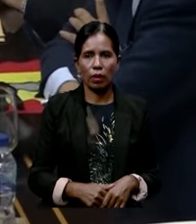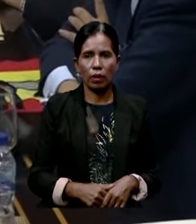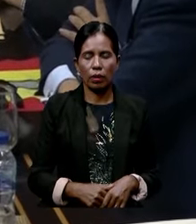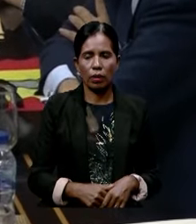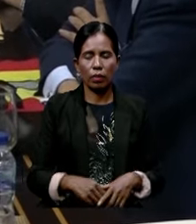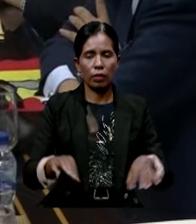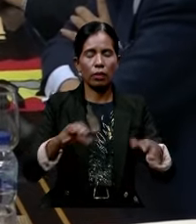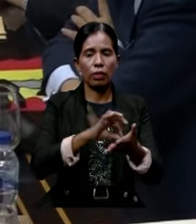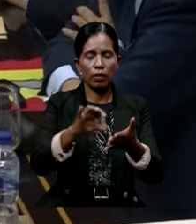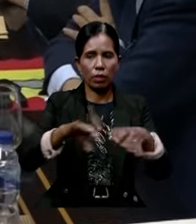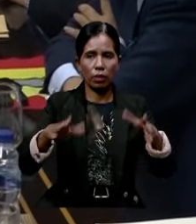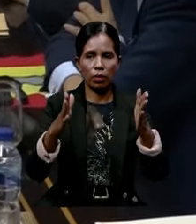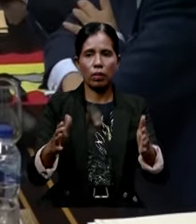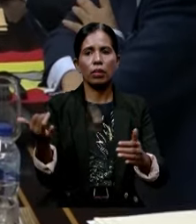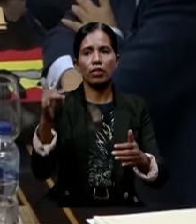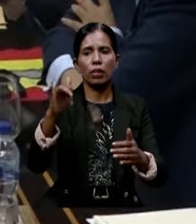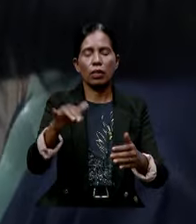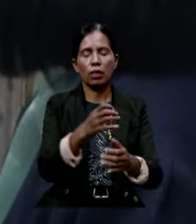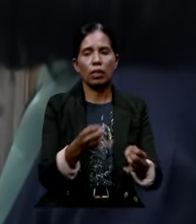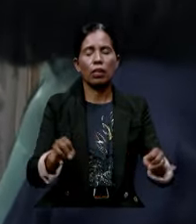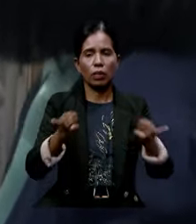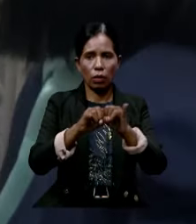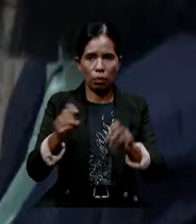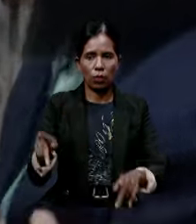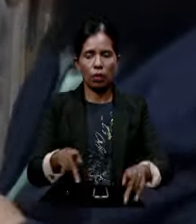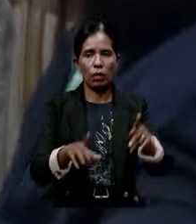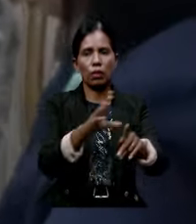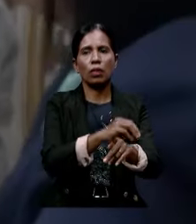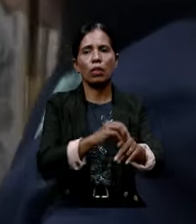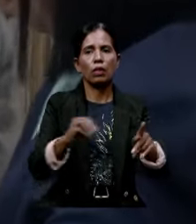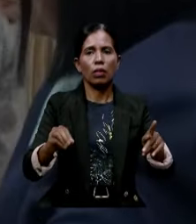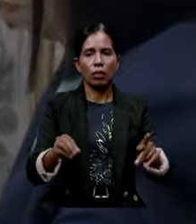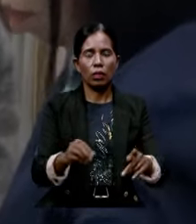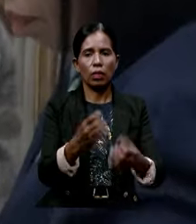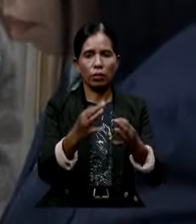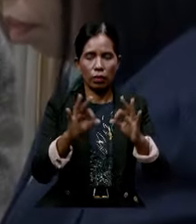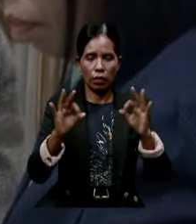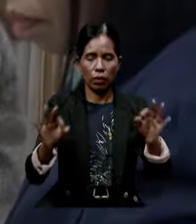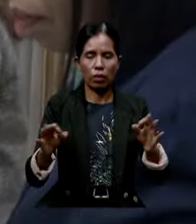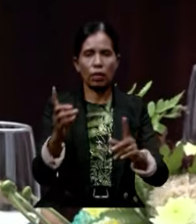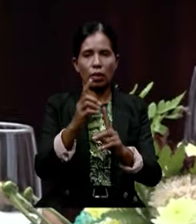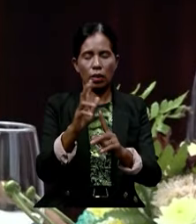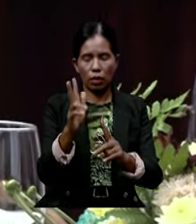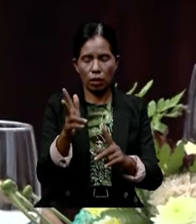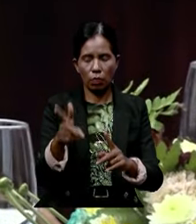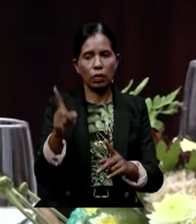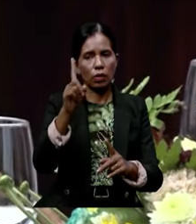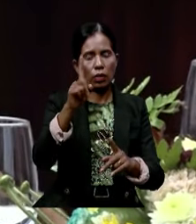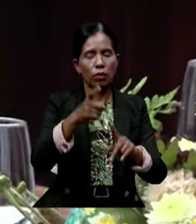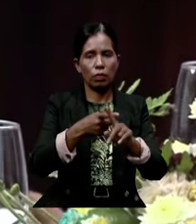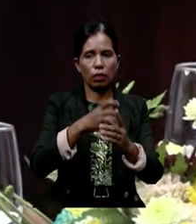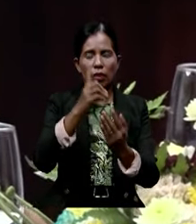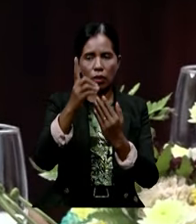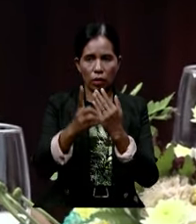Contrato funcionário contratado CIRA e a Instituto Público na empresa pública remata e a Lorontolo Nulo Resinida, fulan